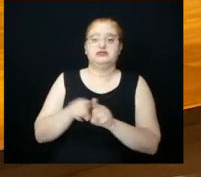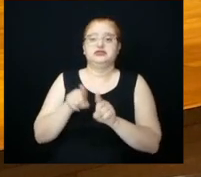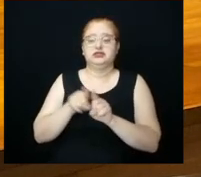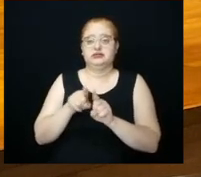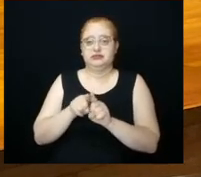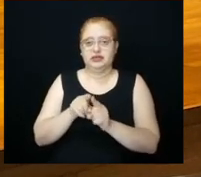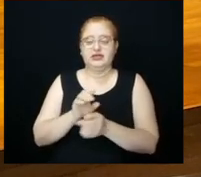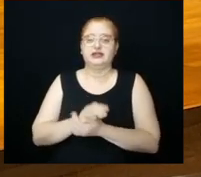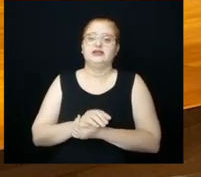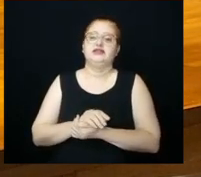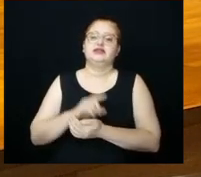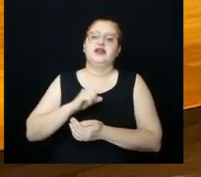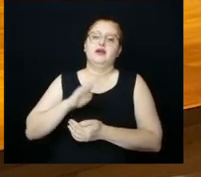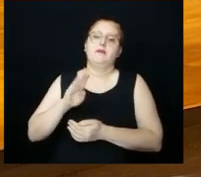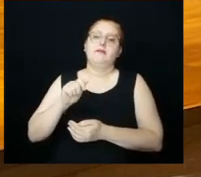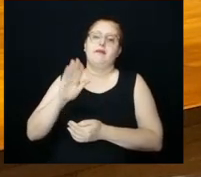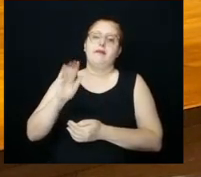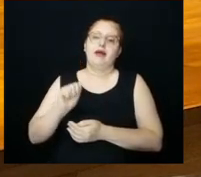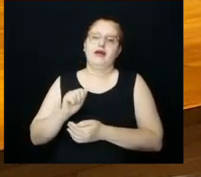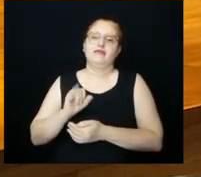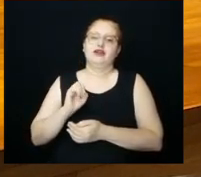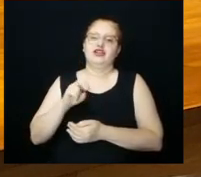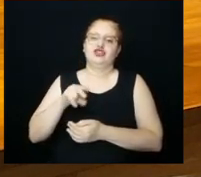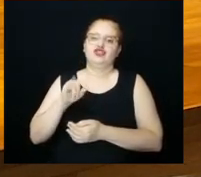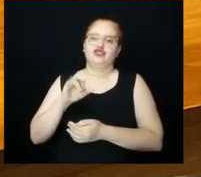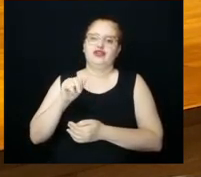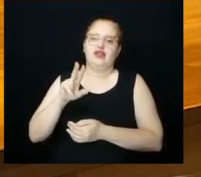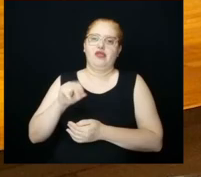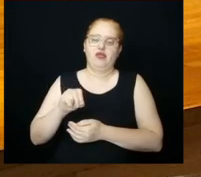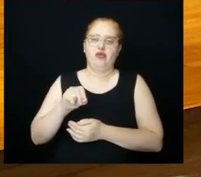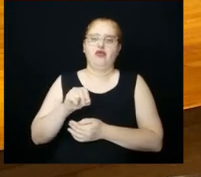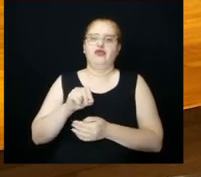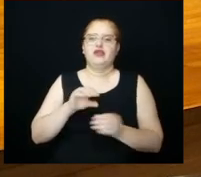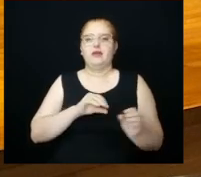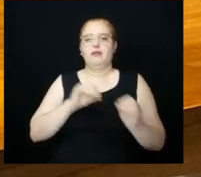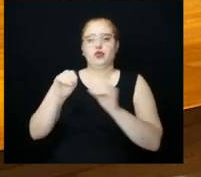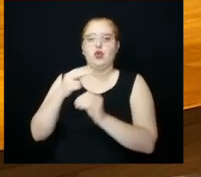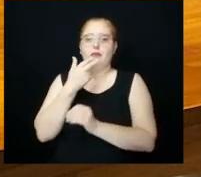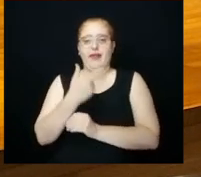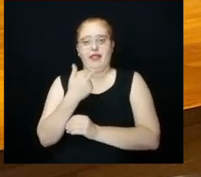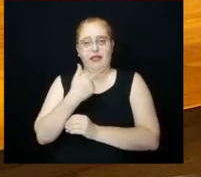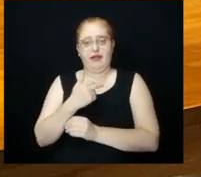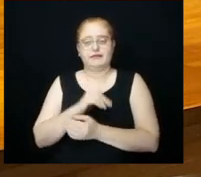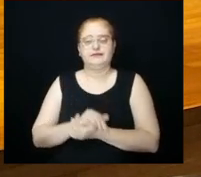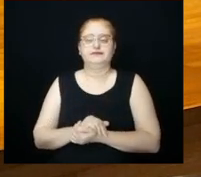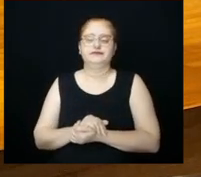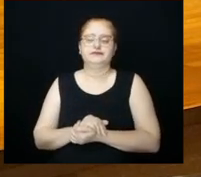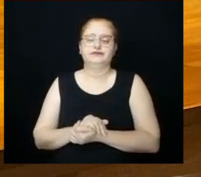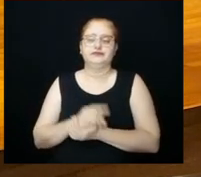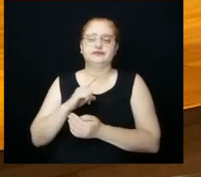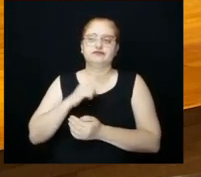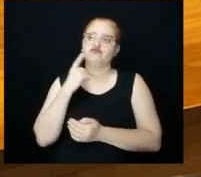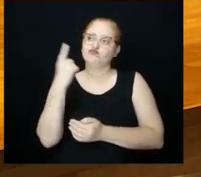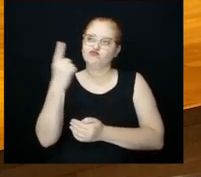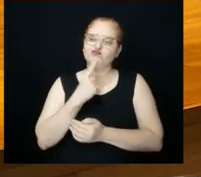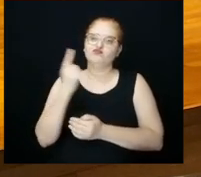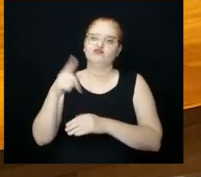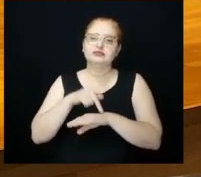Baba indiano, né, e também saiu do seu lugar, foi para a Inglaterra. Então, enfim, é esse trânsito,